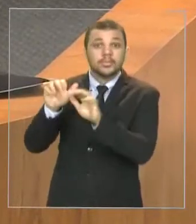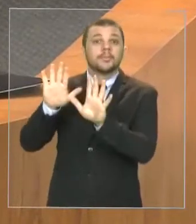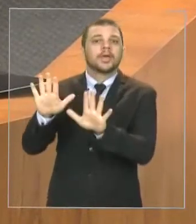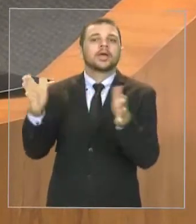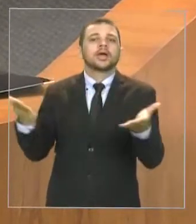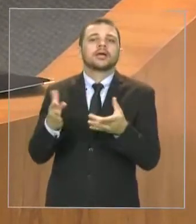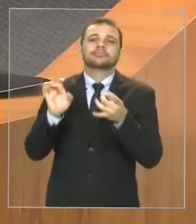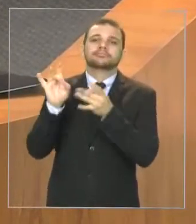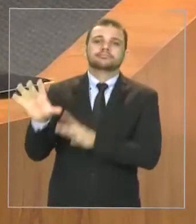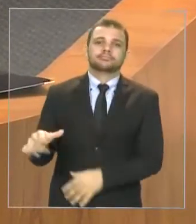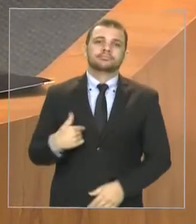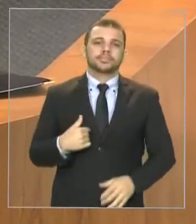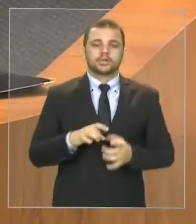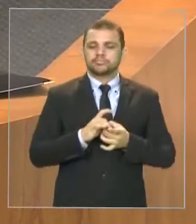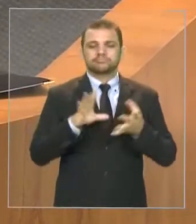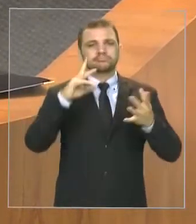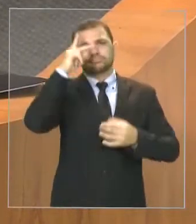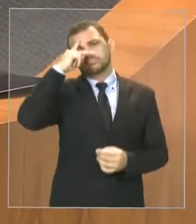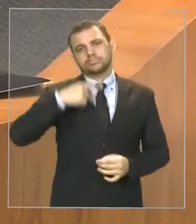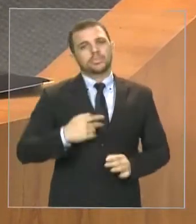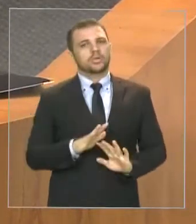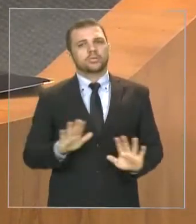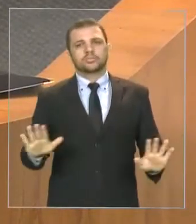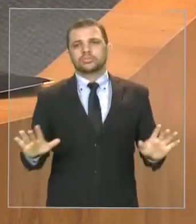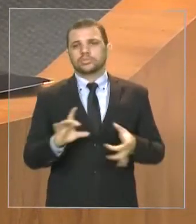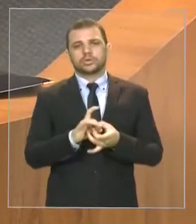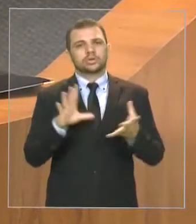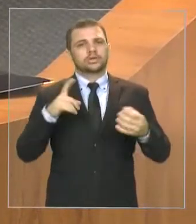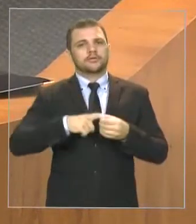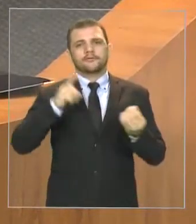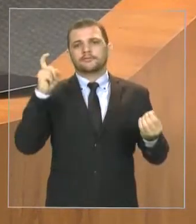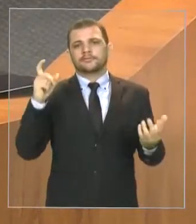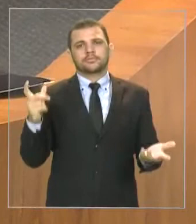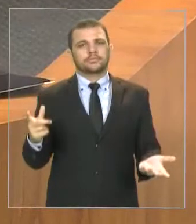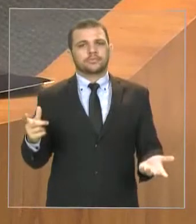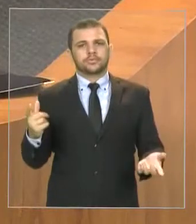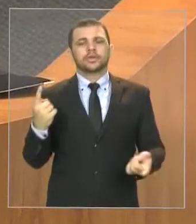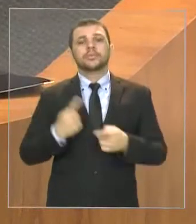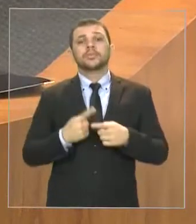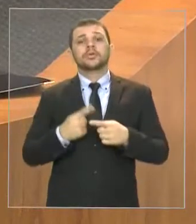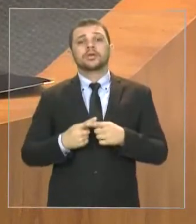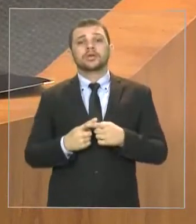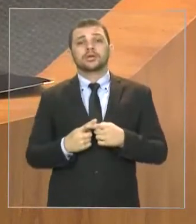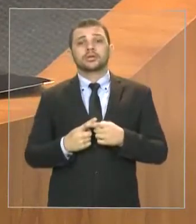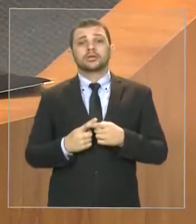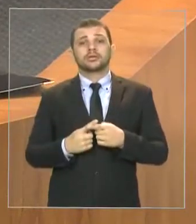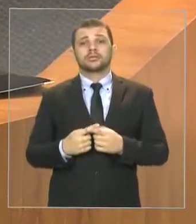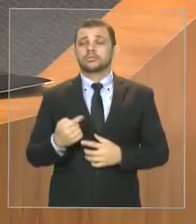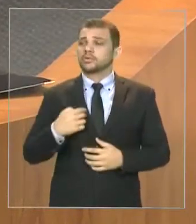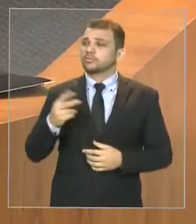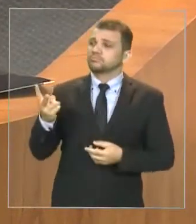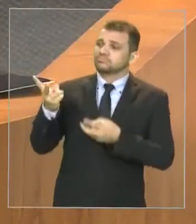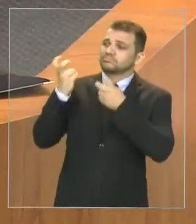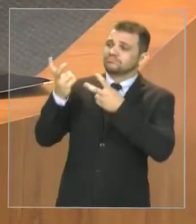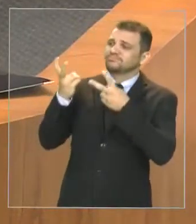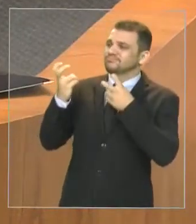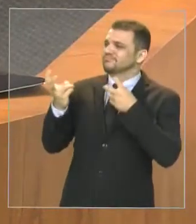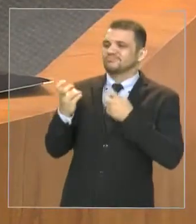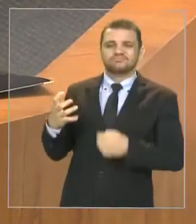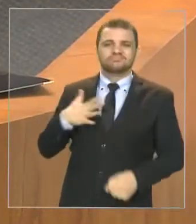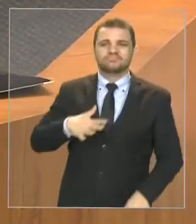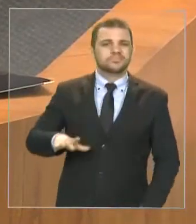mantinha nos 2 primeiros anos, mas muito mais independente, pelas decepções. E mantenho coerência